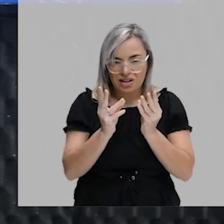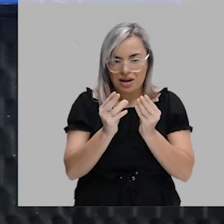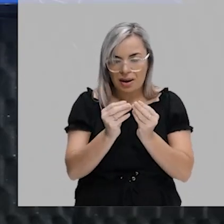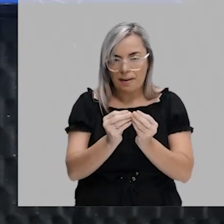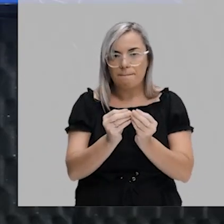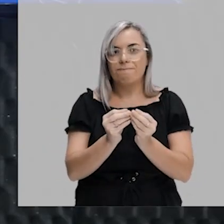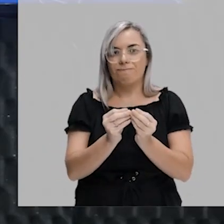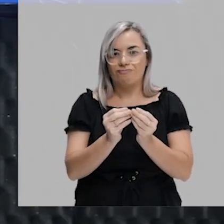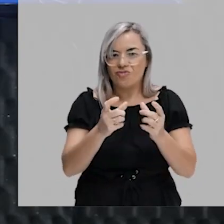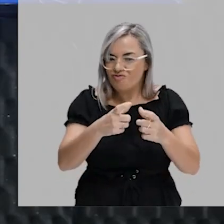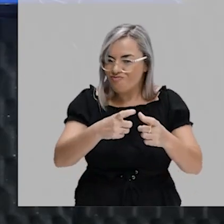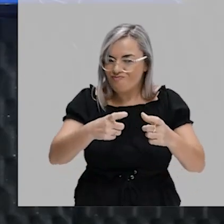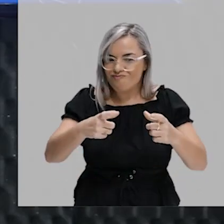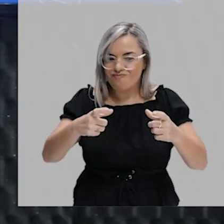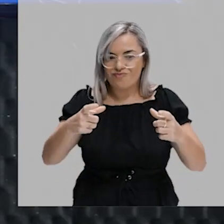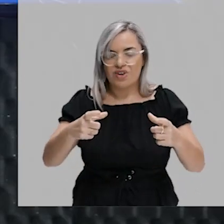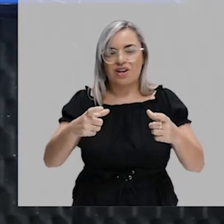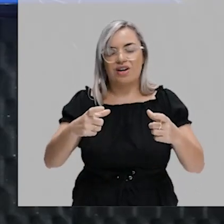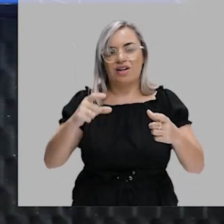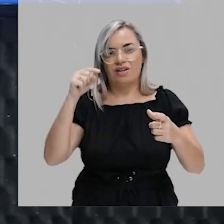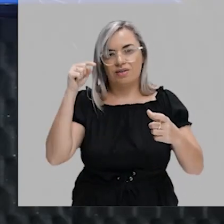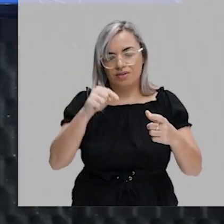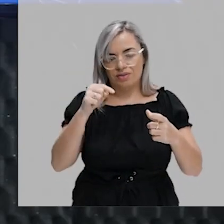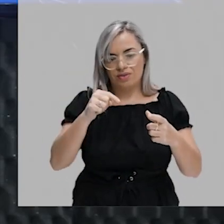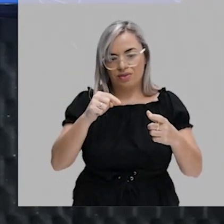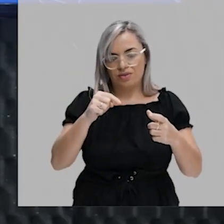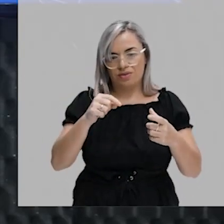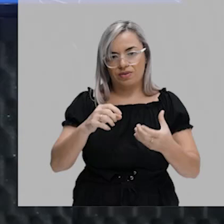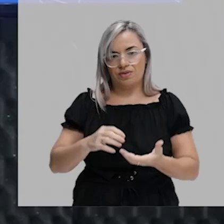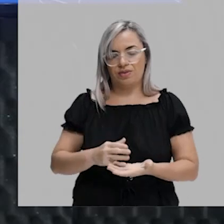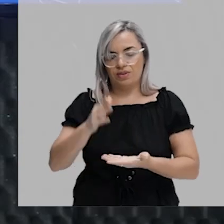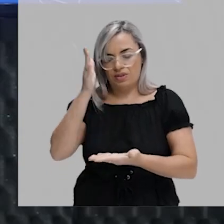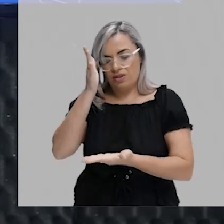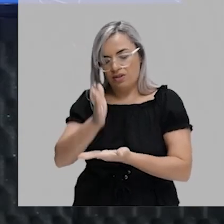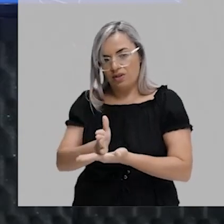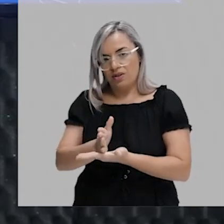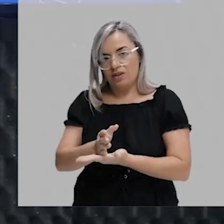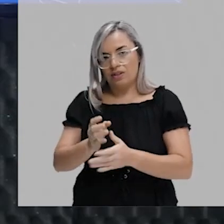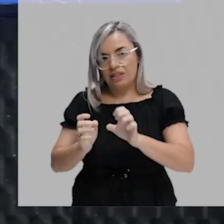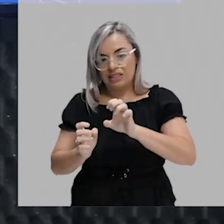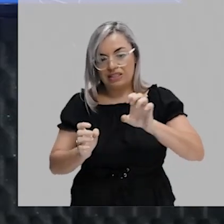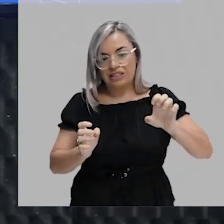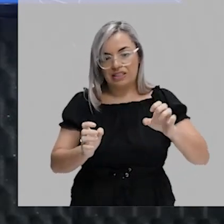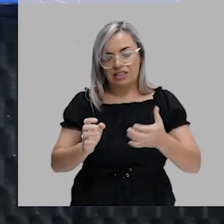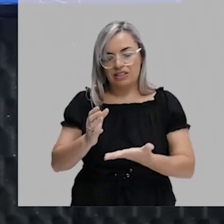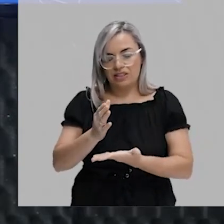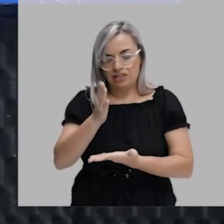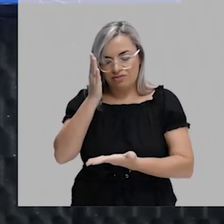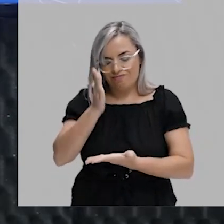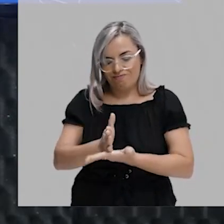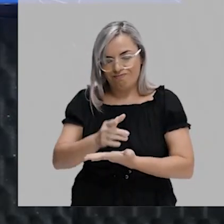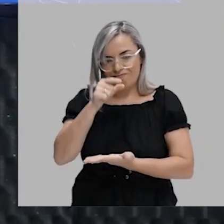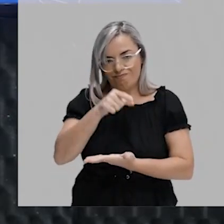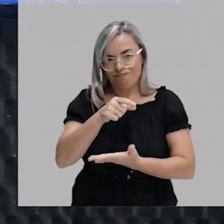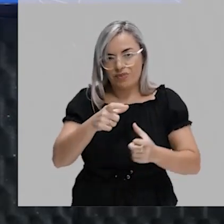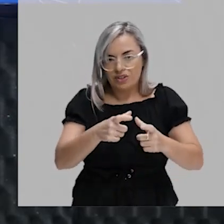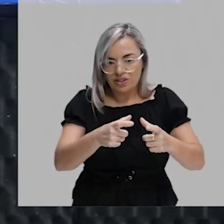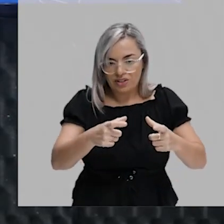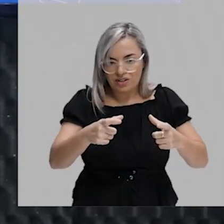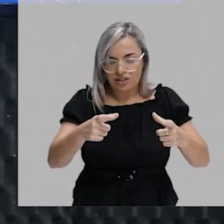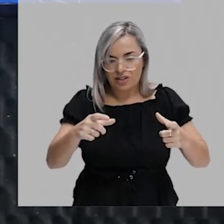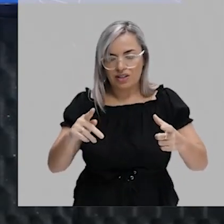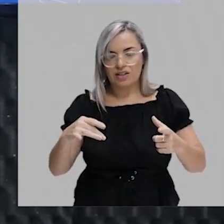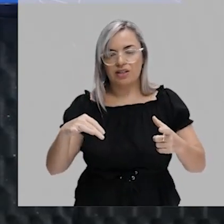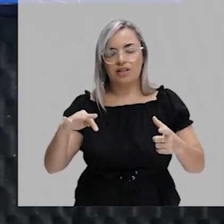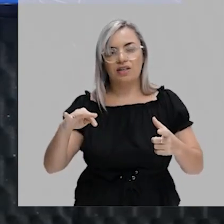concentrada. Então, essa solução aqui, da sua esquerda, ela é mais concentrada, ela é hipertônica, com